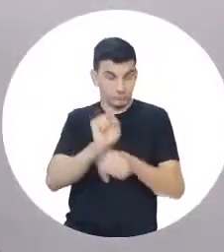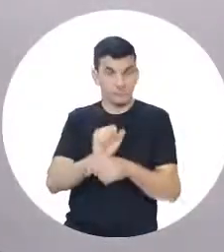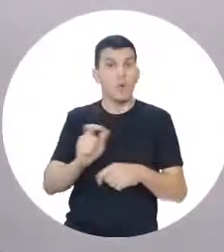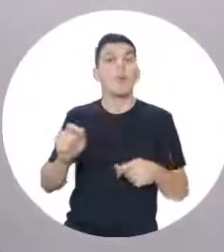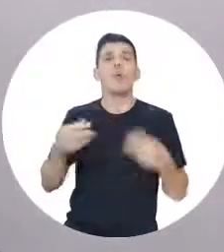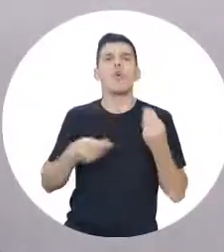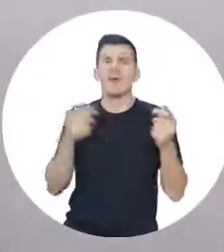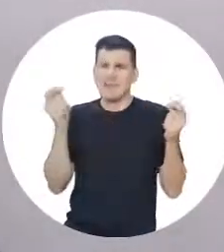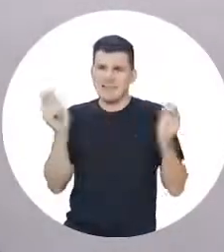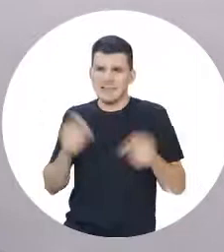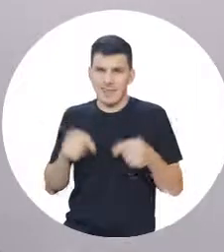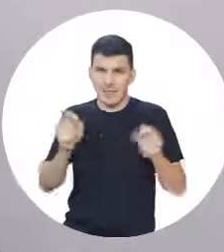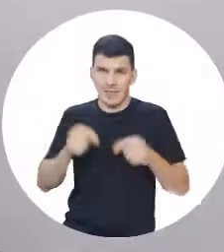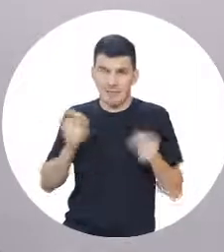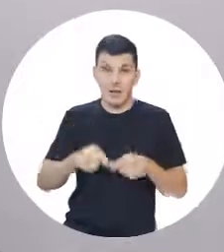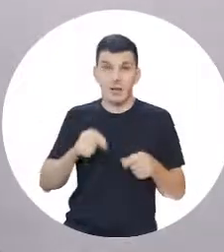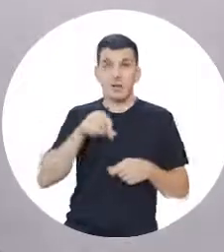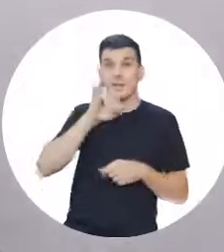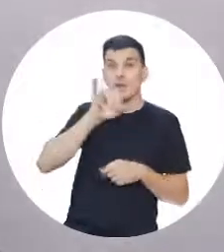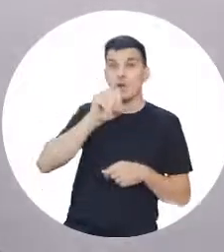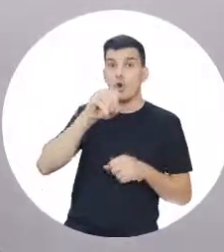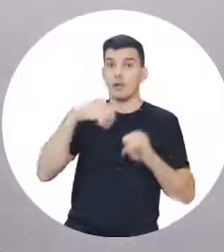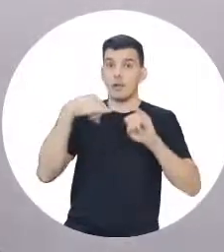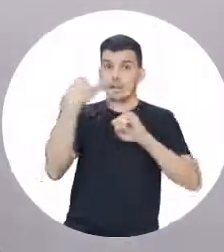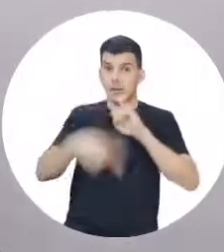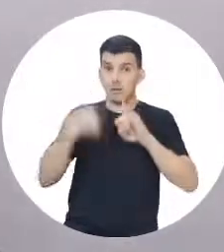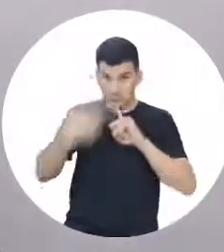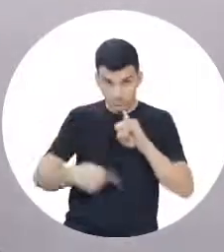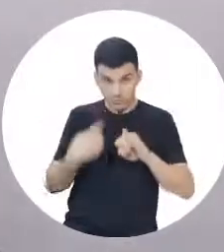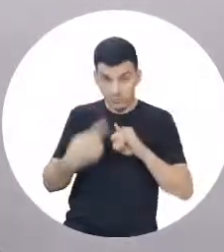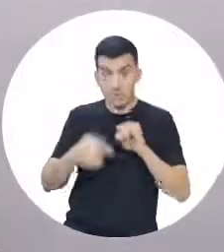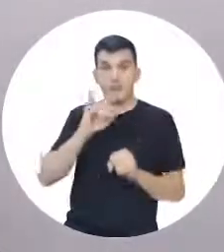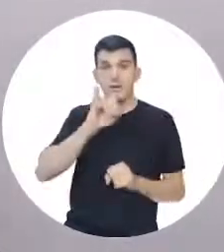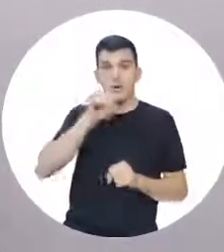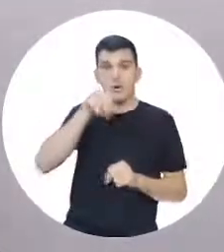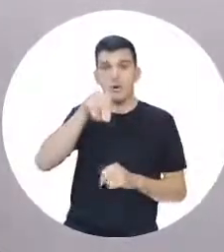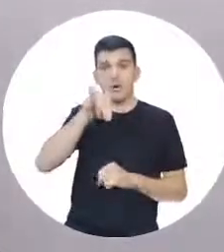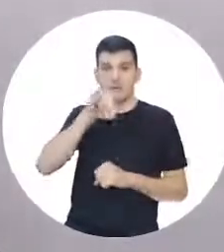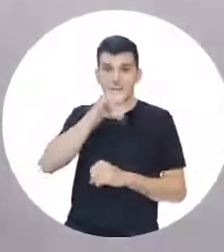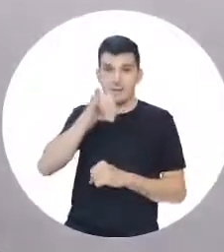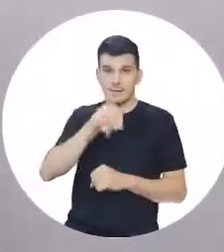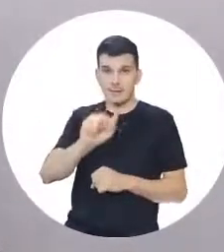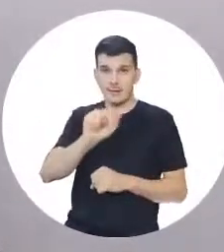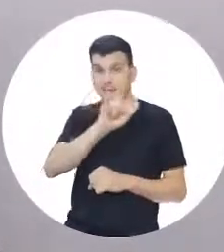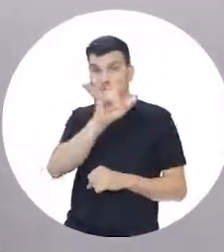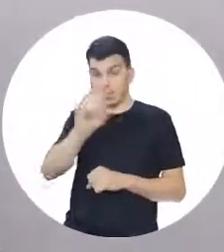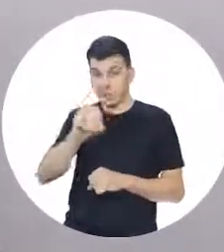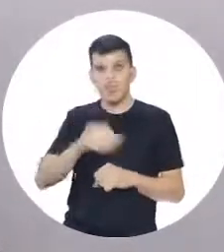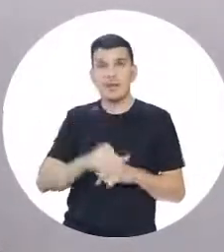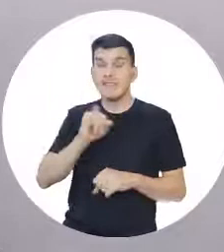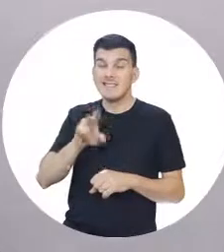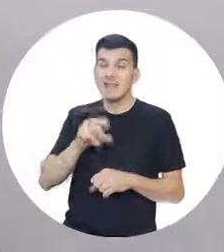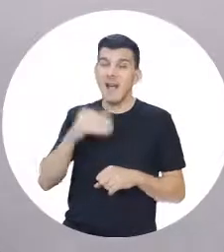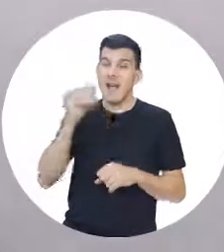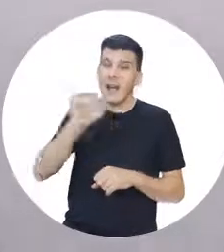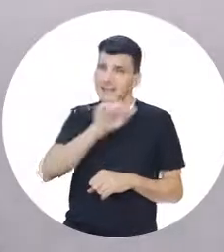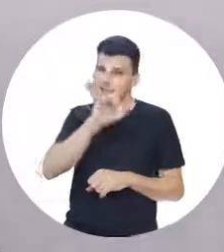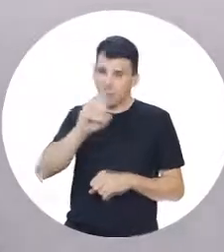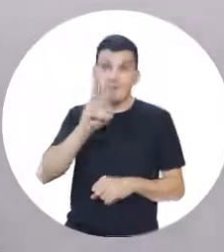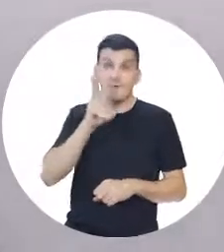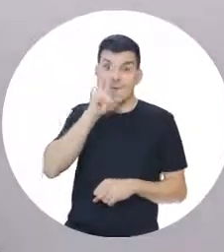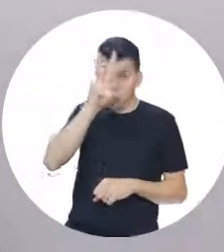à capacidade de ele sofrer ionização de forma mais facilitada. Quanto mais forte o ácido